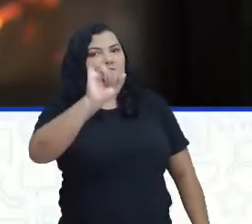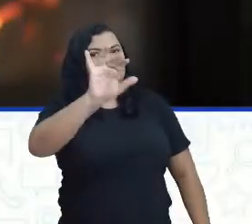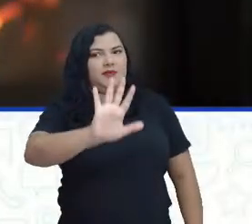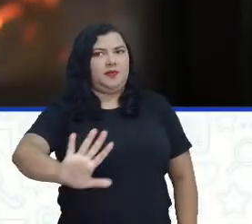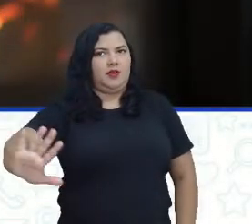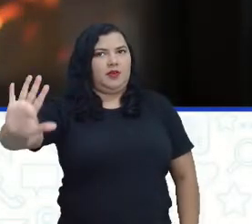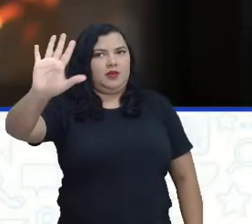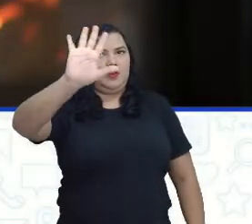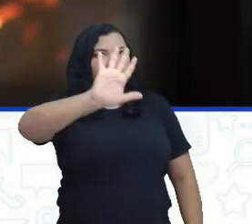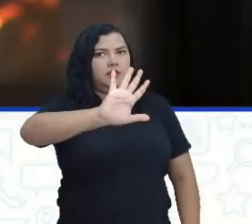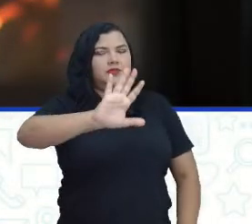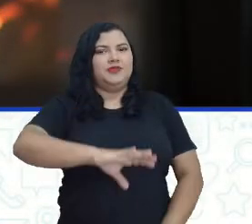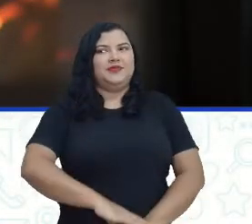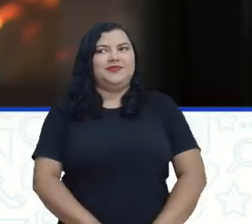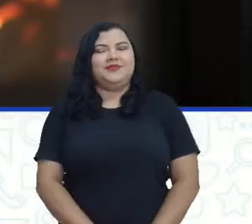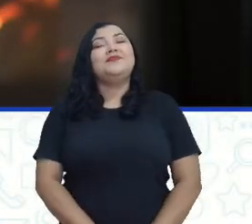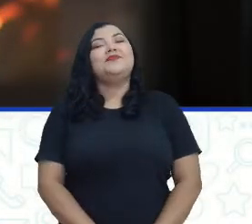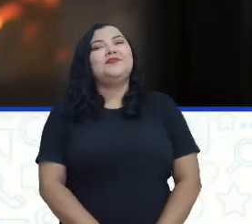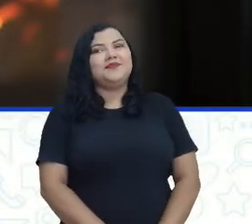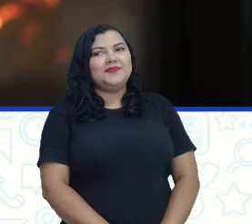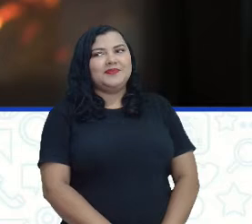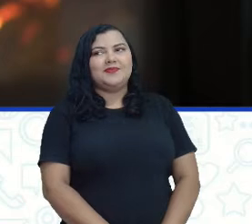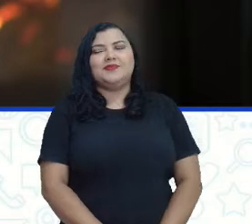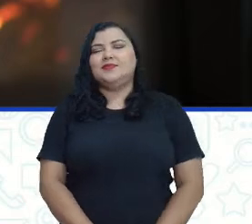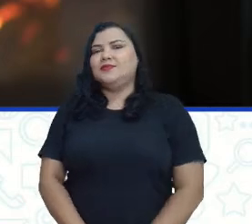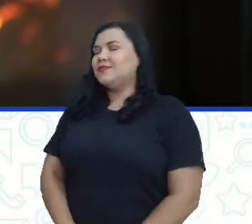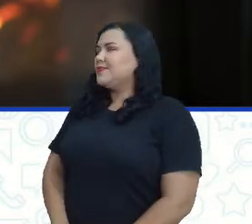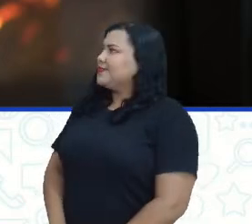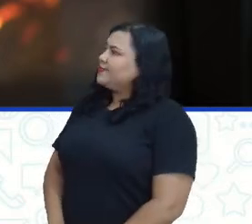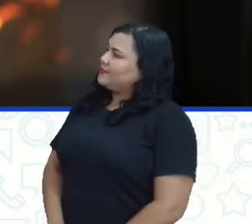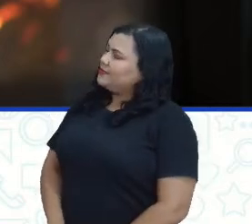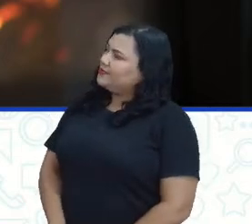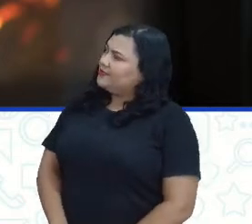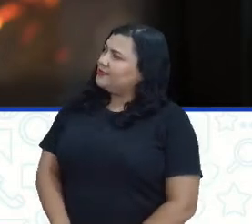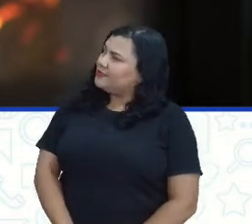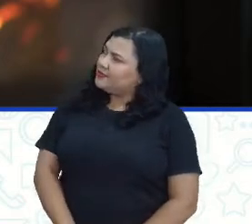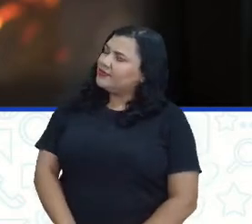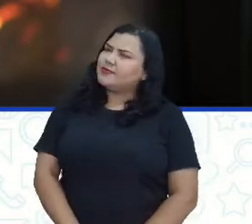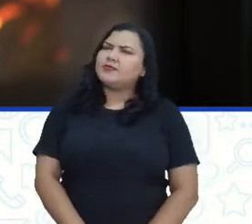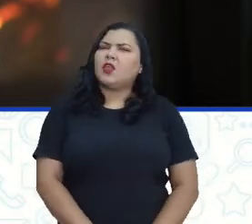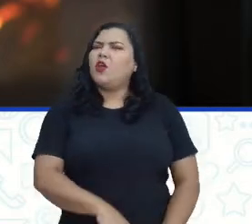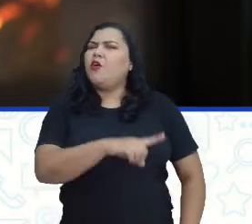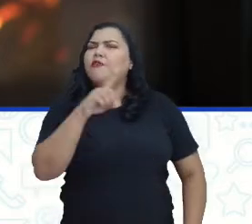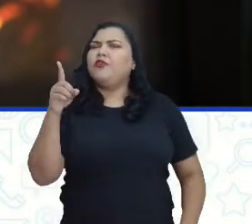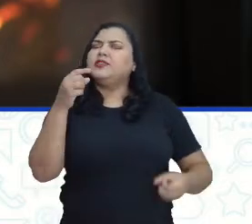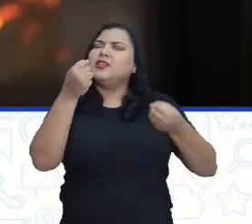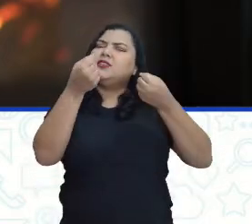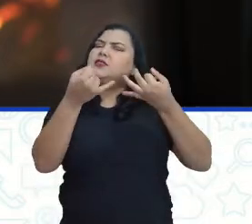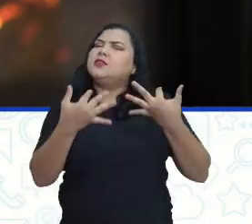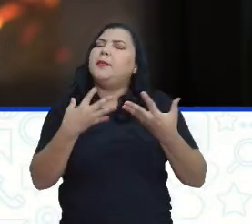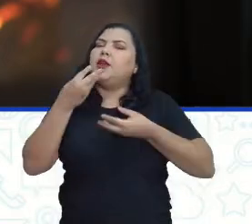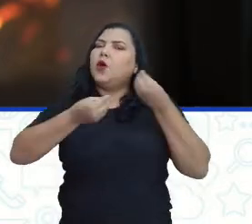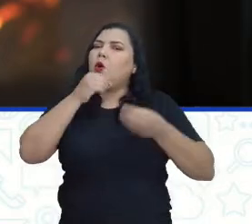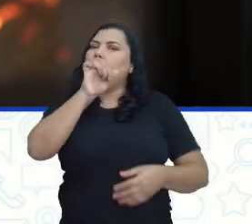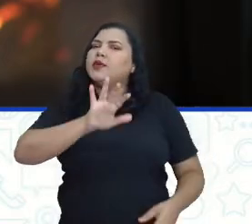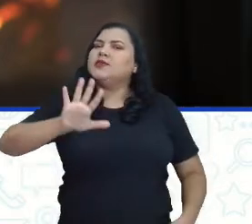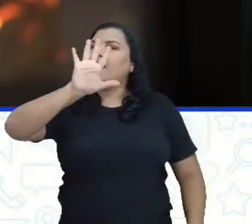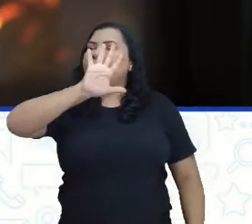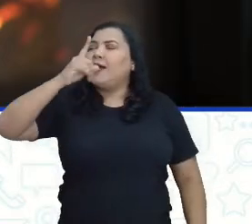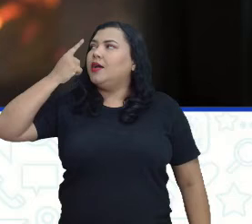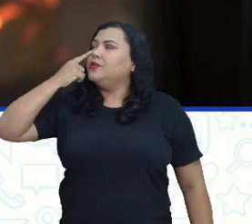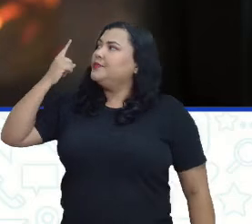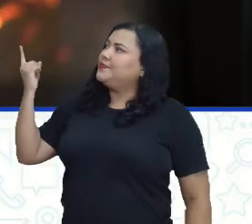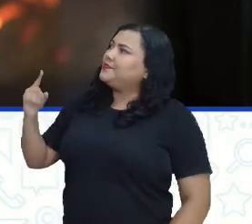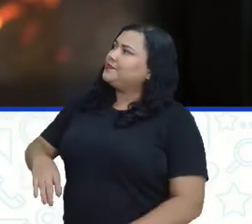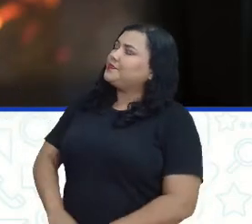imagem, isso em tela cheia. E aí, como é que vocês descreveriam a imagem? Lembra que eu já falei que a descrição, ela acaba